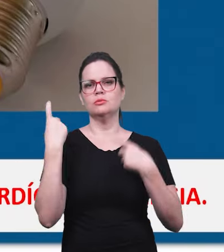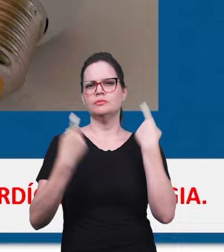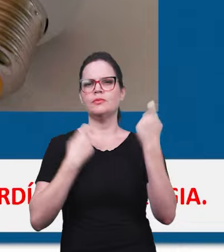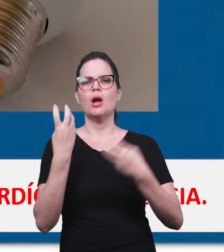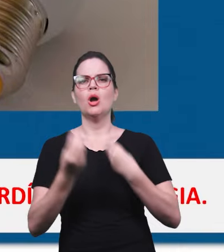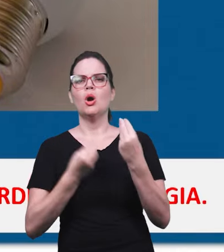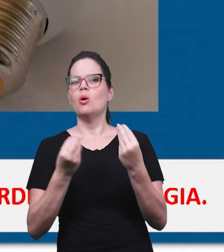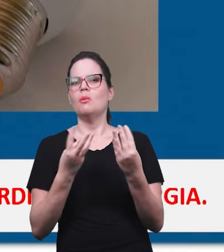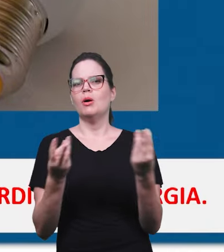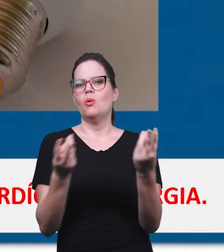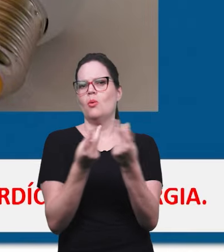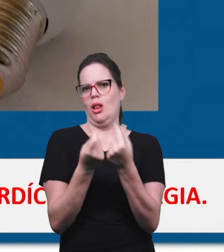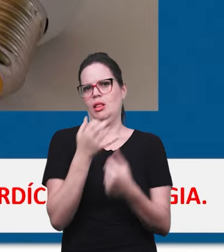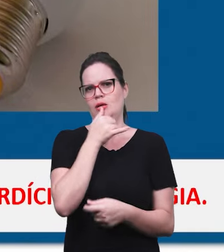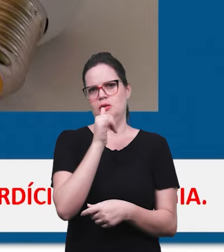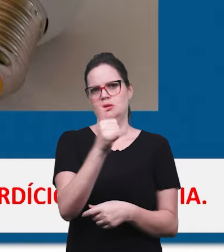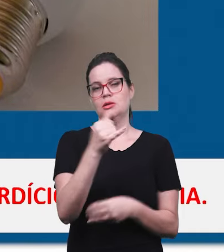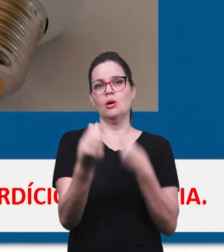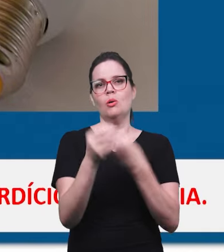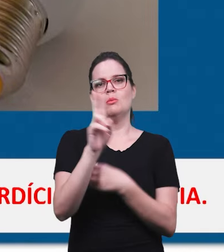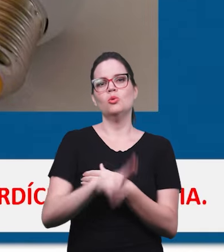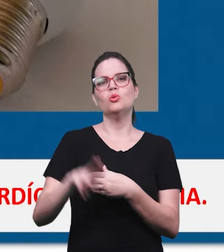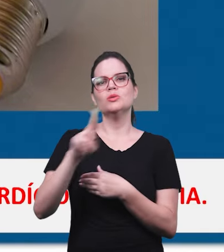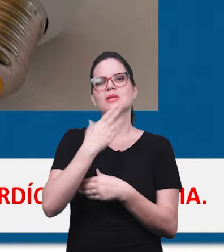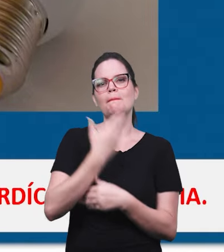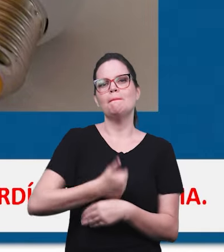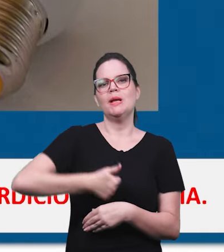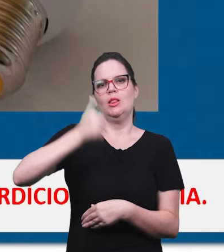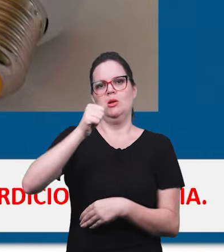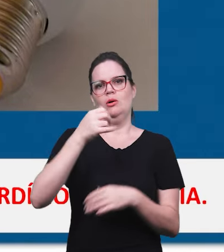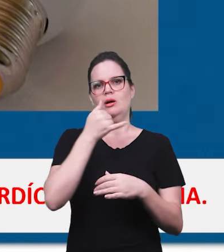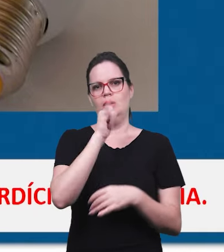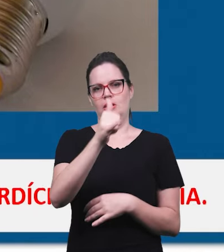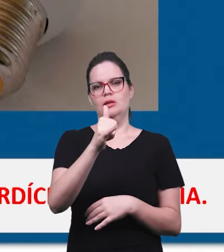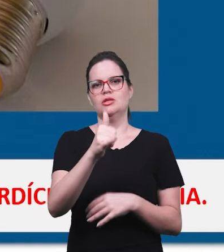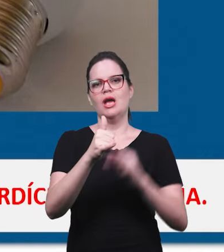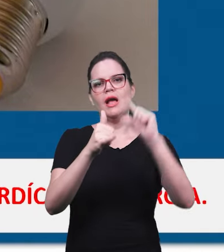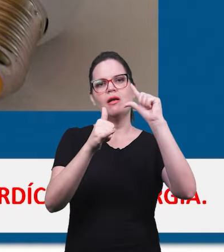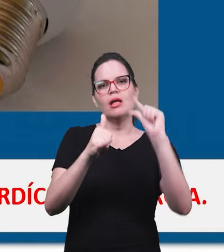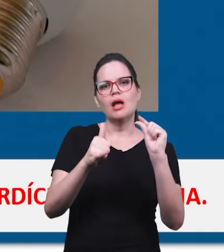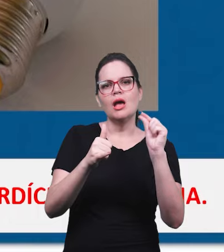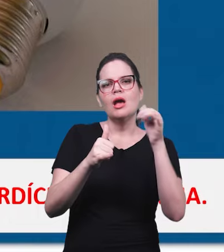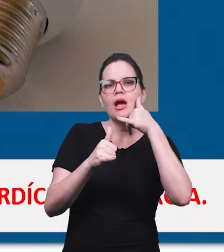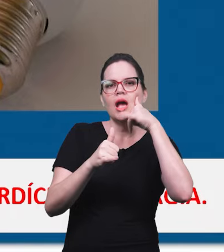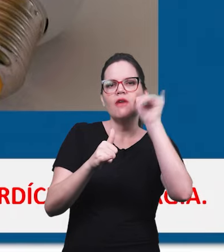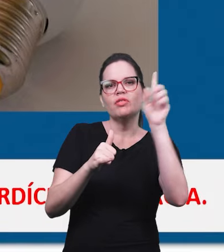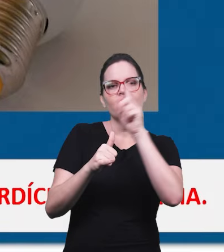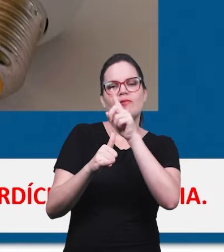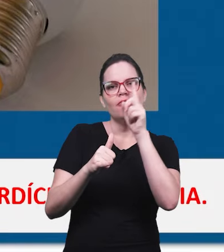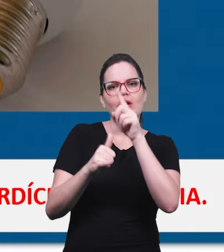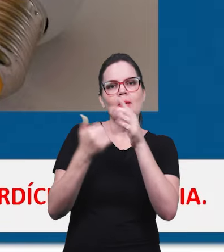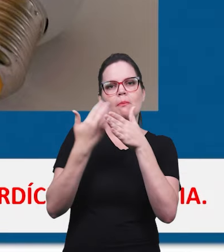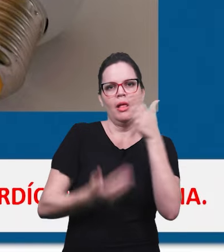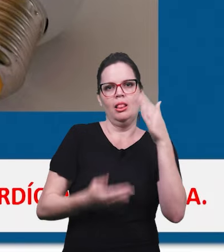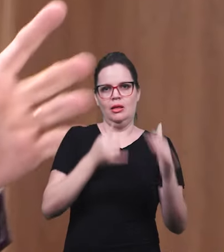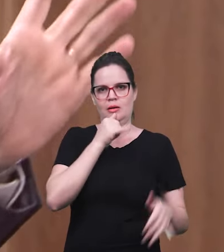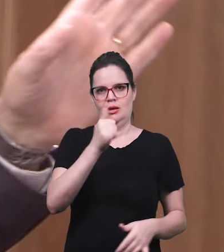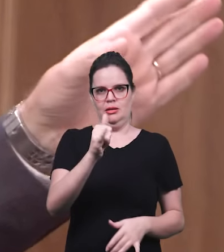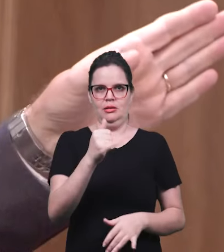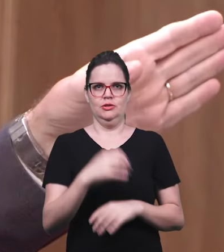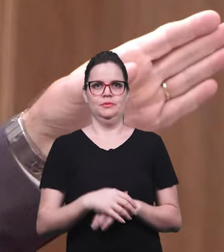eficiência energética, o melhor uso da energia, ou seja, reduzir as perdas. A eficiência, se fosse possível, mas não